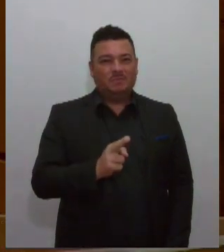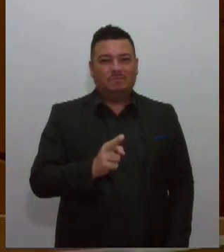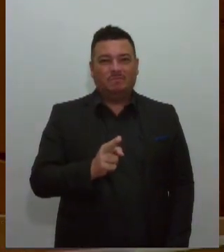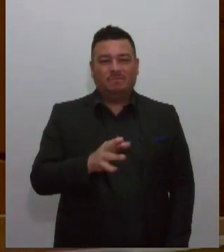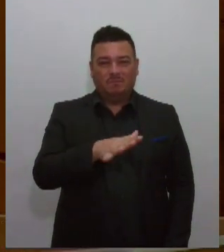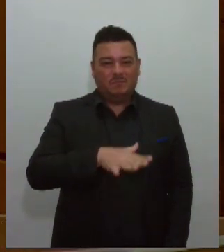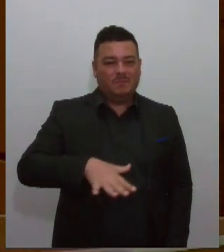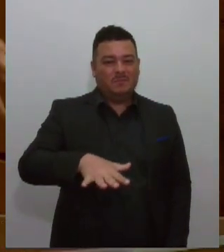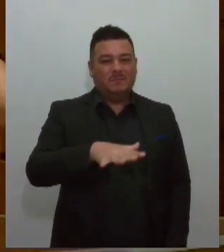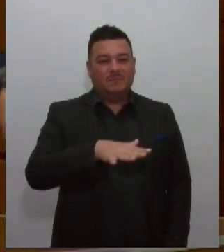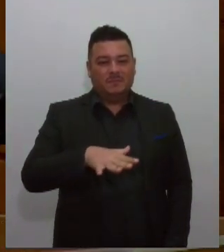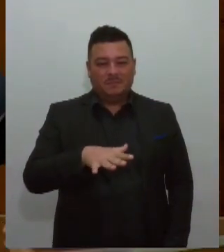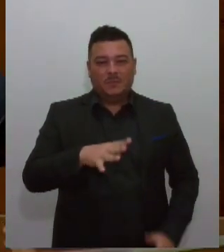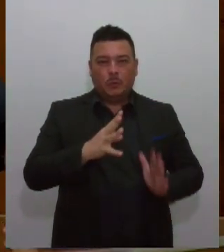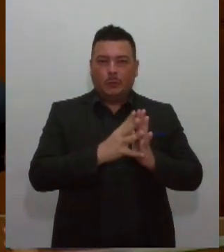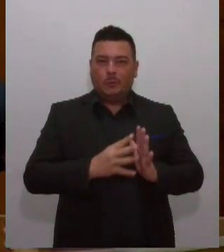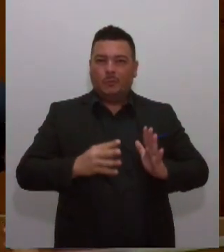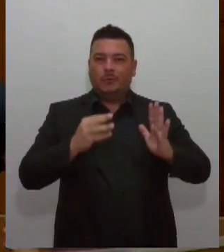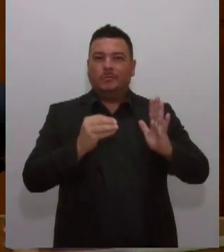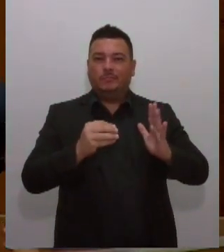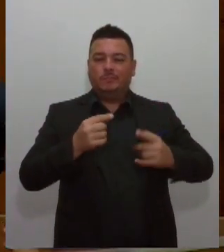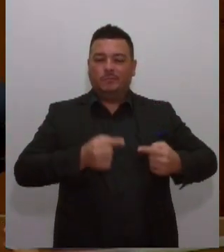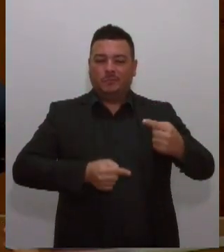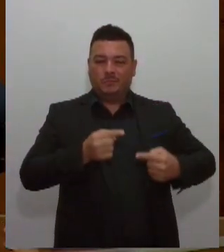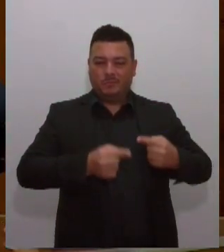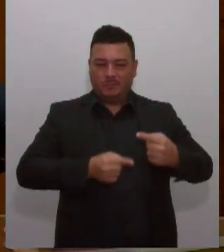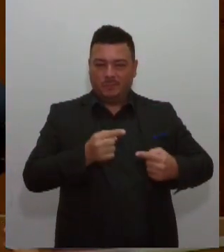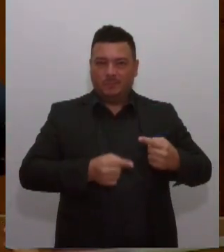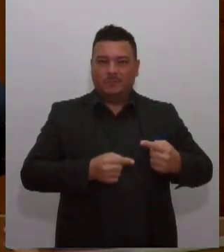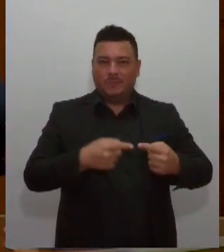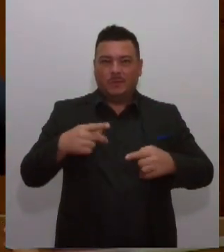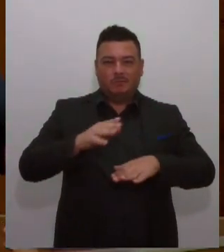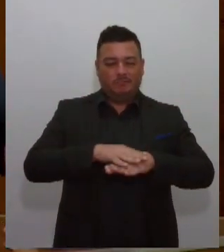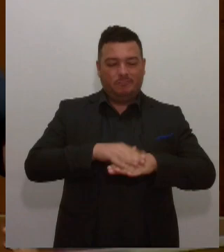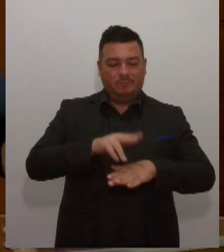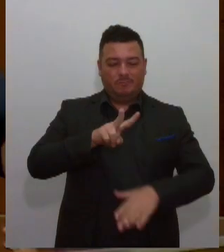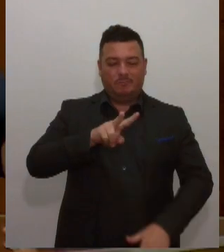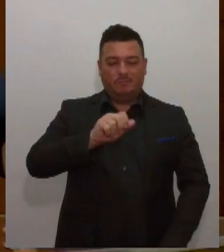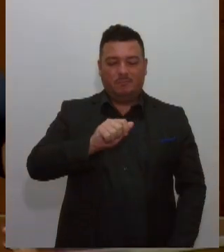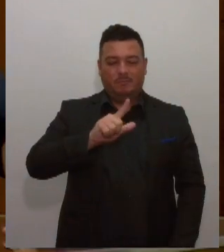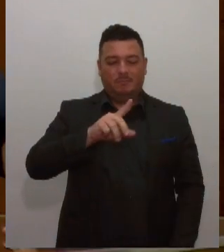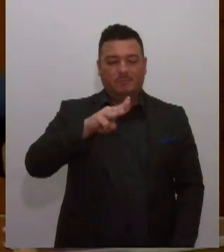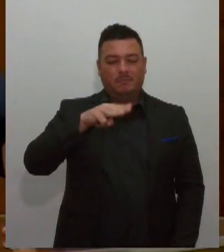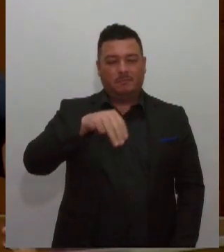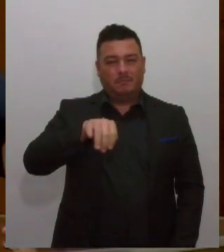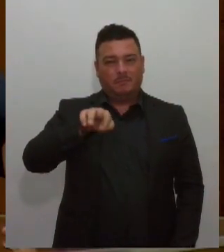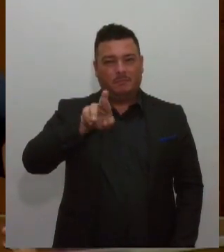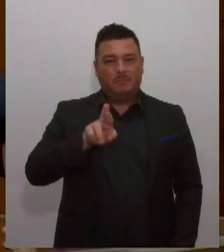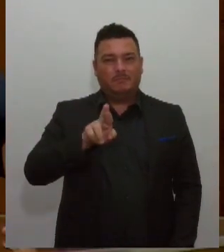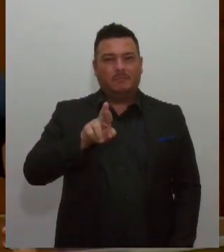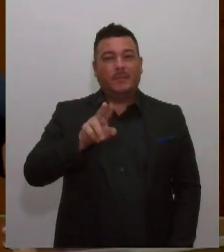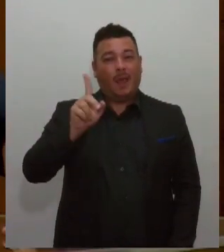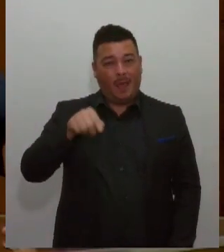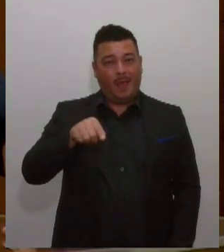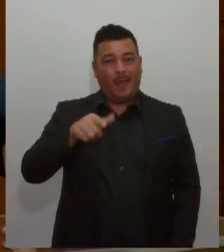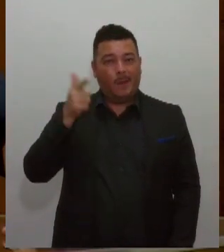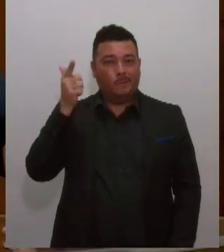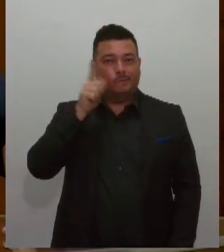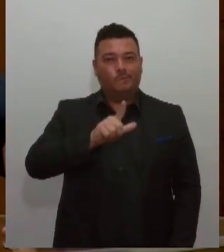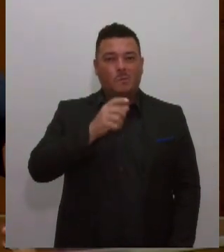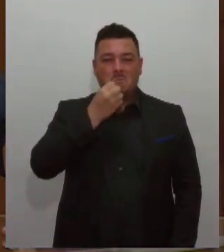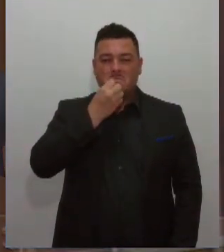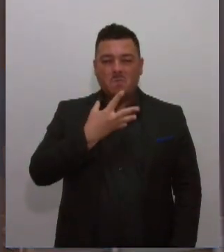o modelo político implantado por Valmir é um modelo que tem dado muitos bons